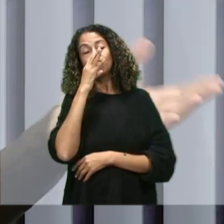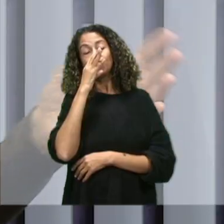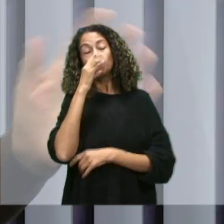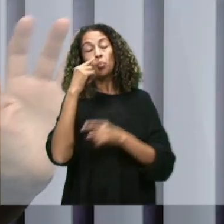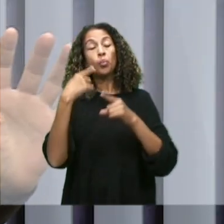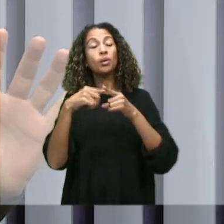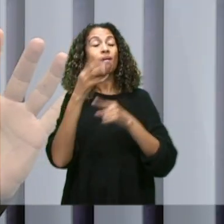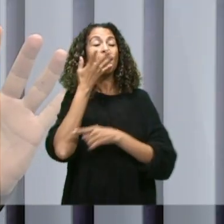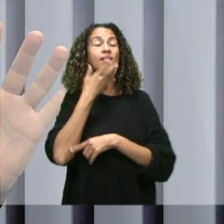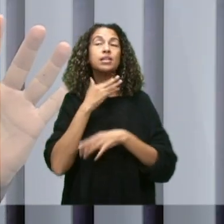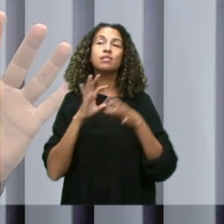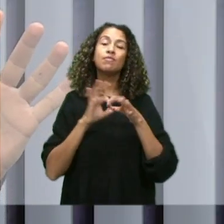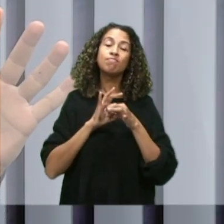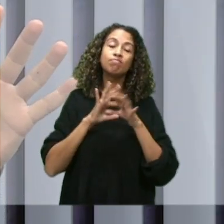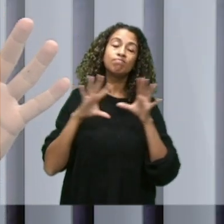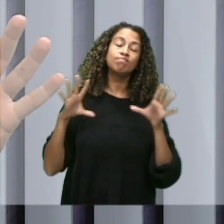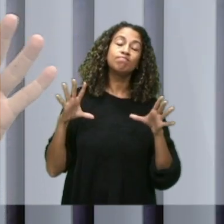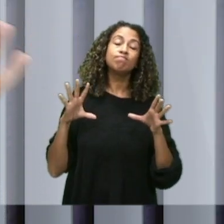liberdade